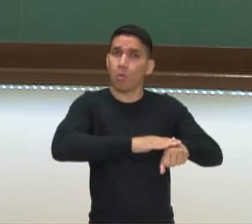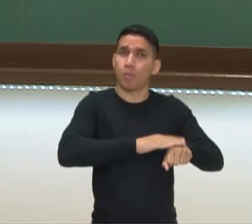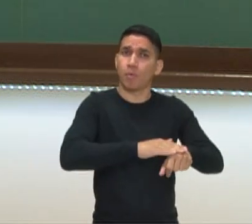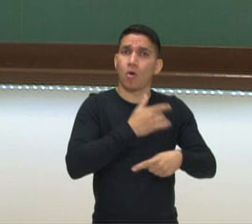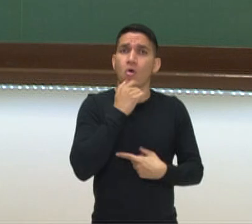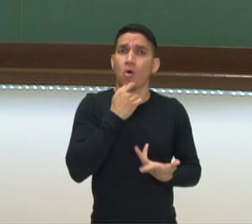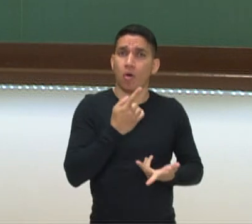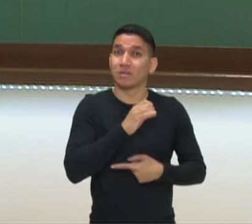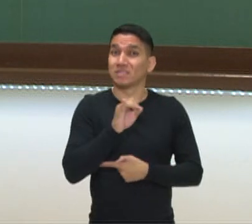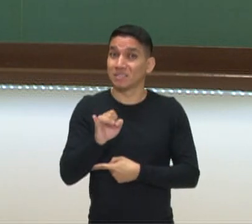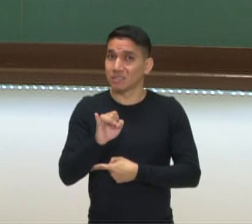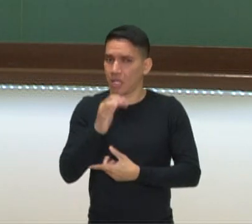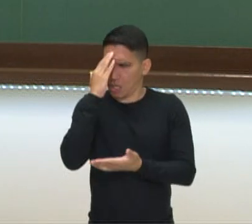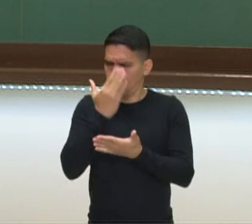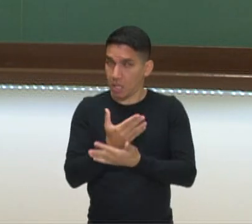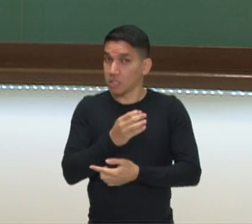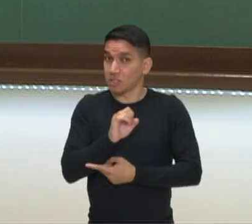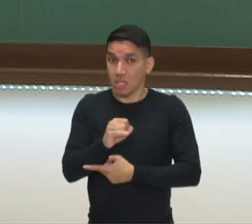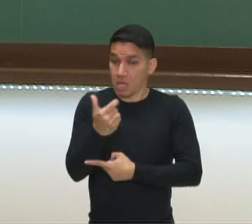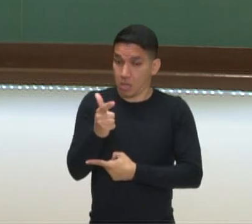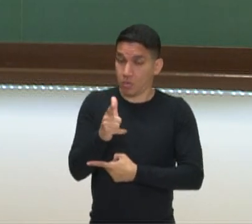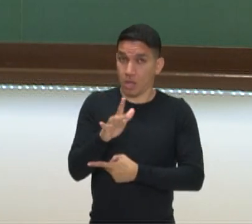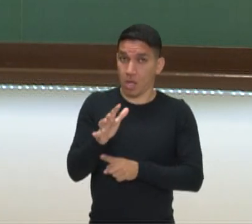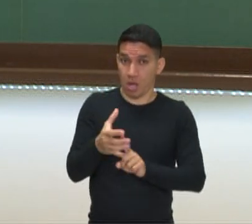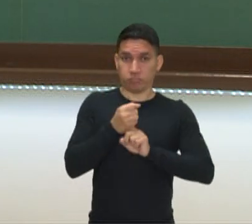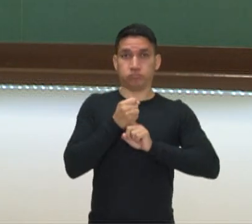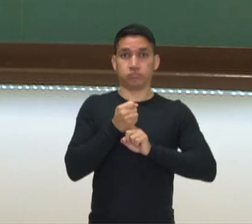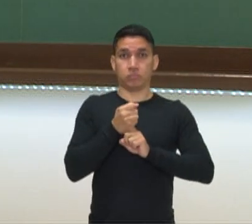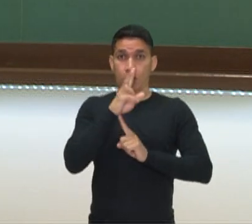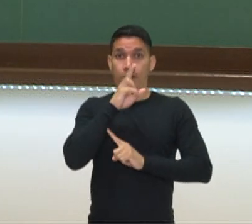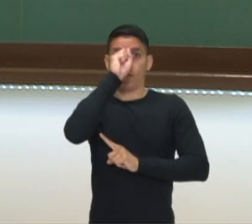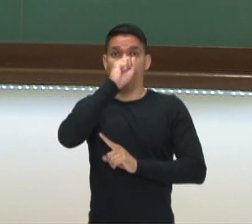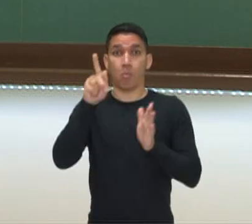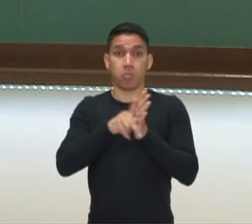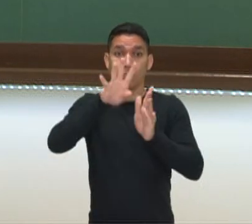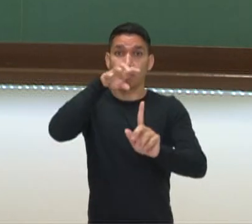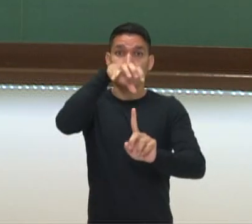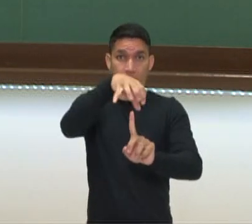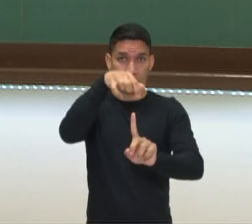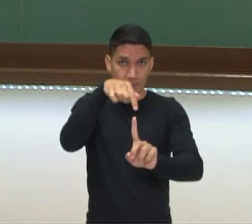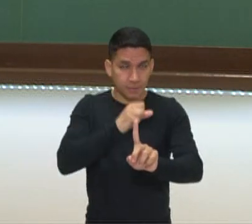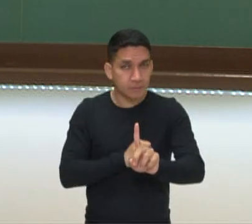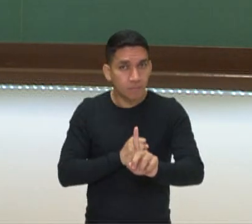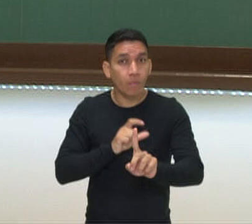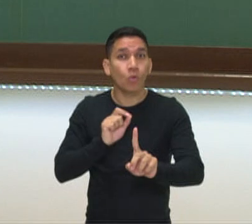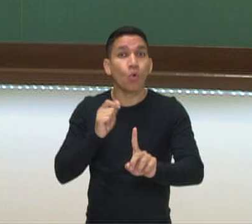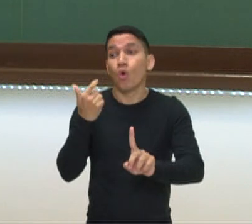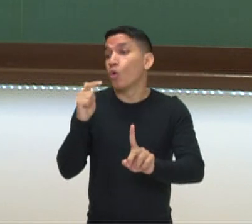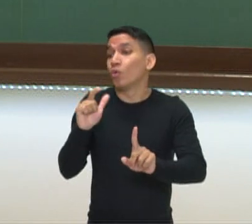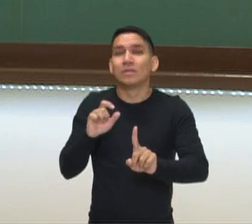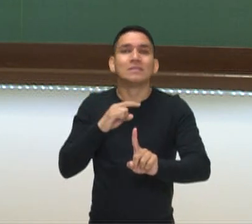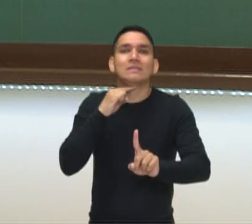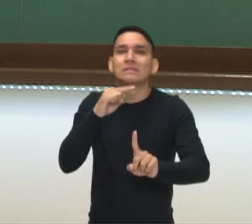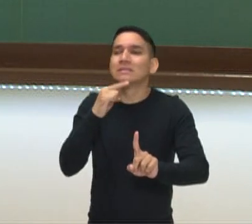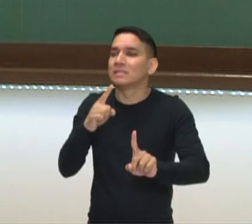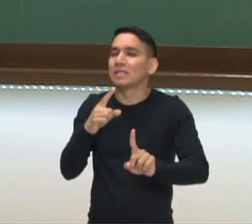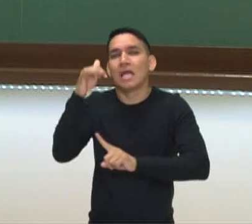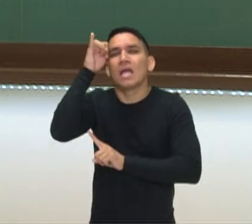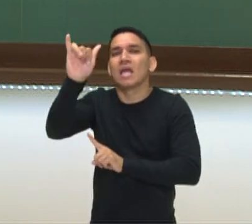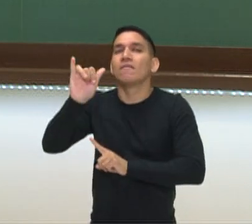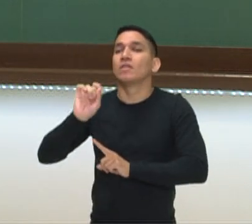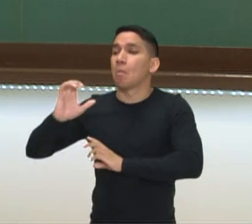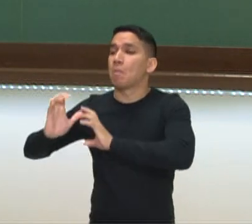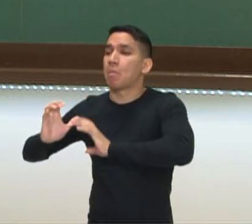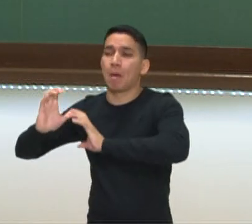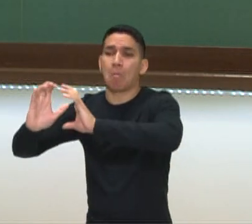tivesse um poder forte, no caso o poder do rei, não teria como impedir os